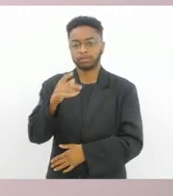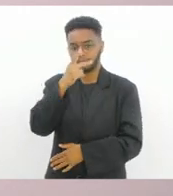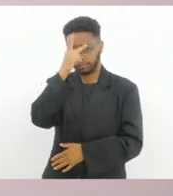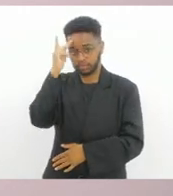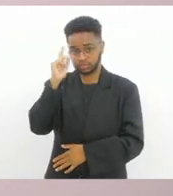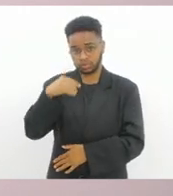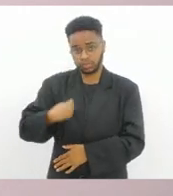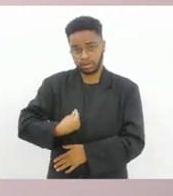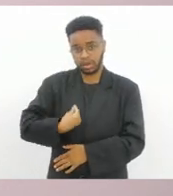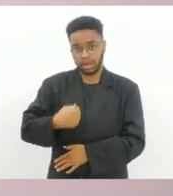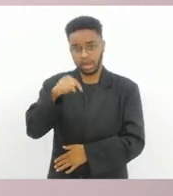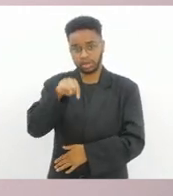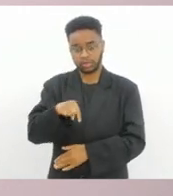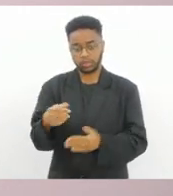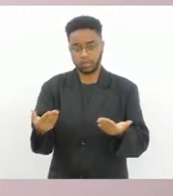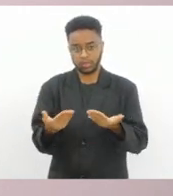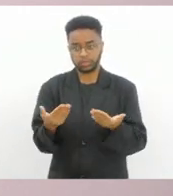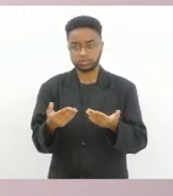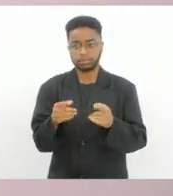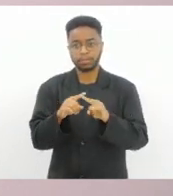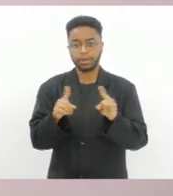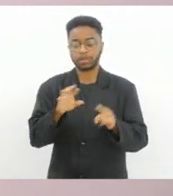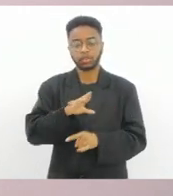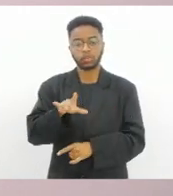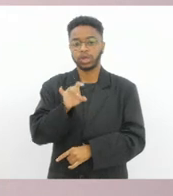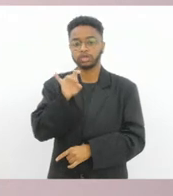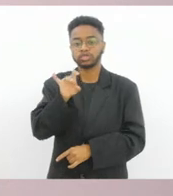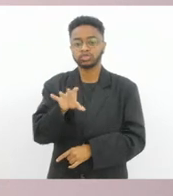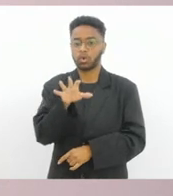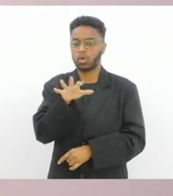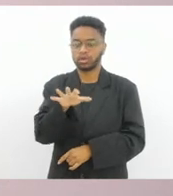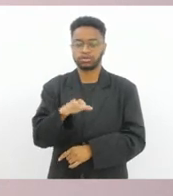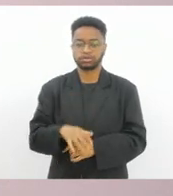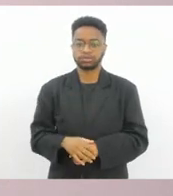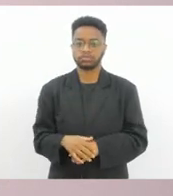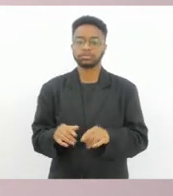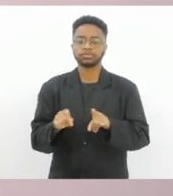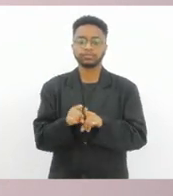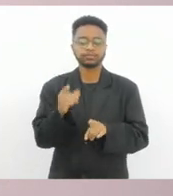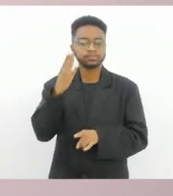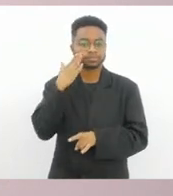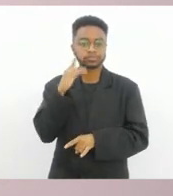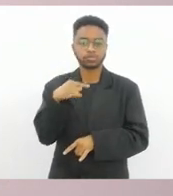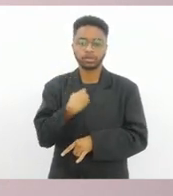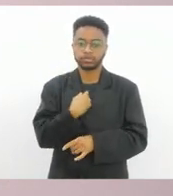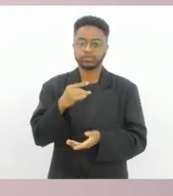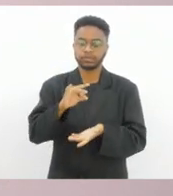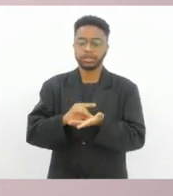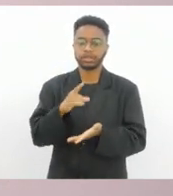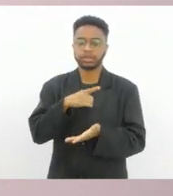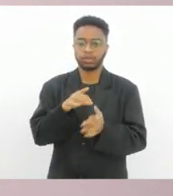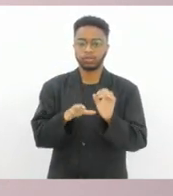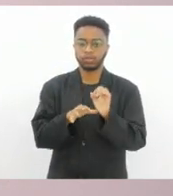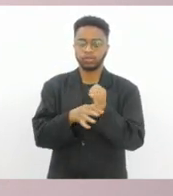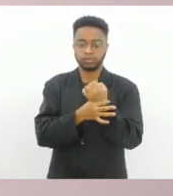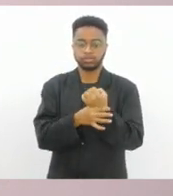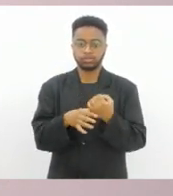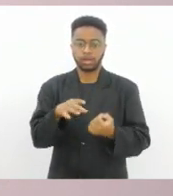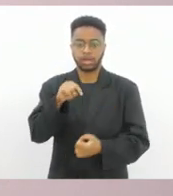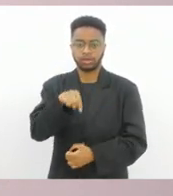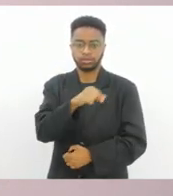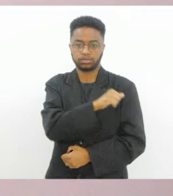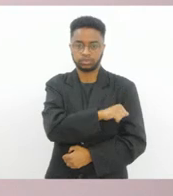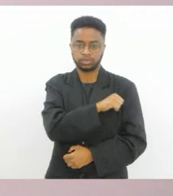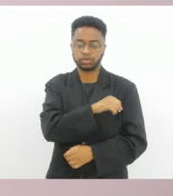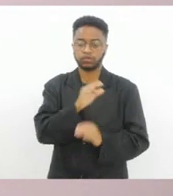nessa mesa hoje, mas não só. Sabemos que, para construirmos um Rio de Janeiro verdadeiramente seguro para todas as mulheres